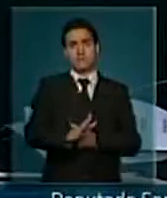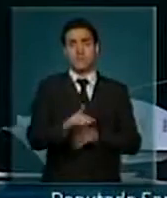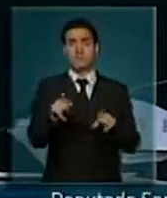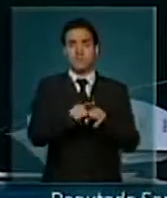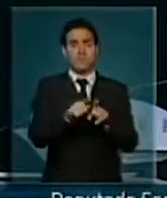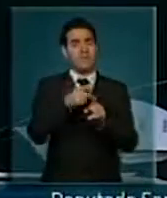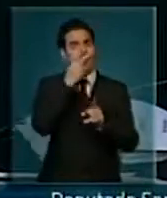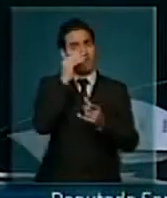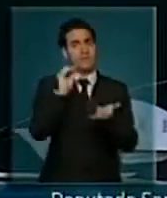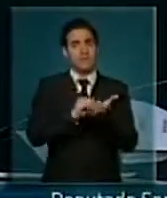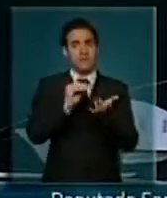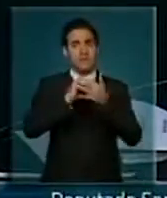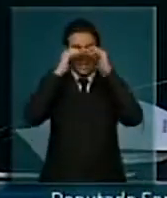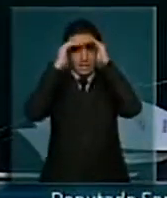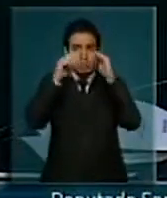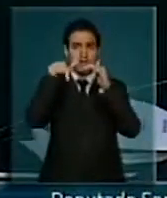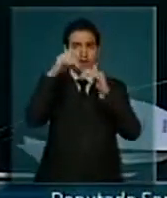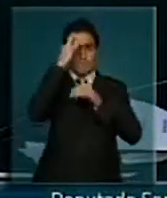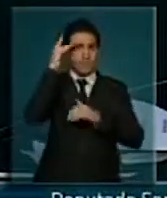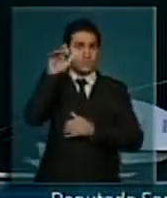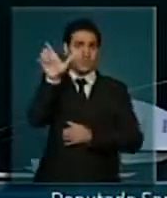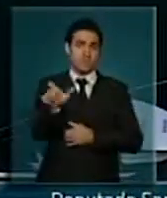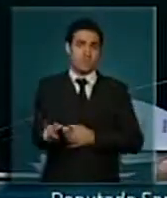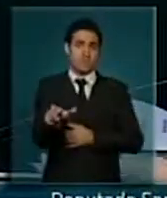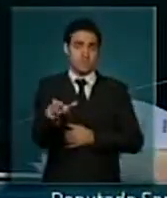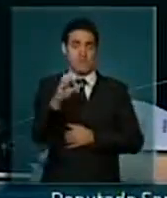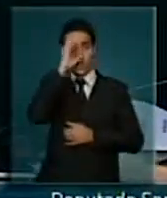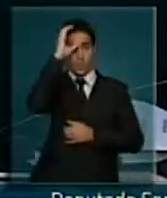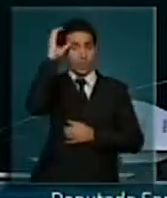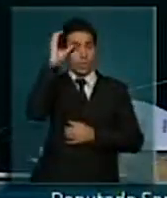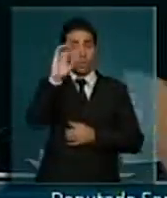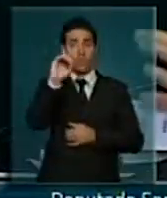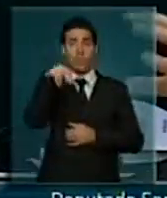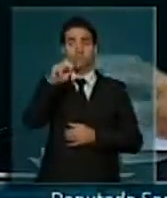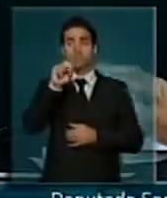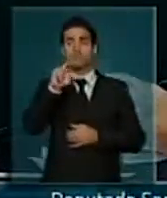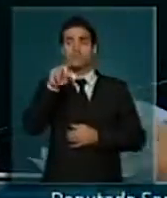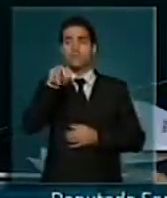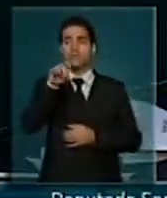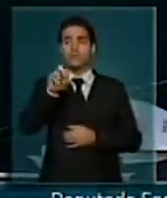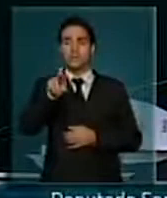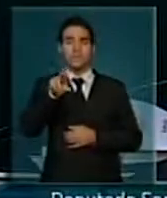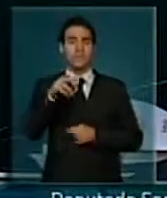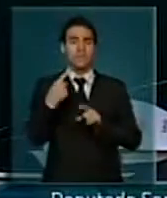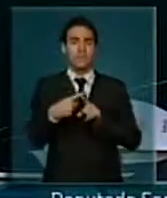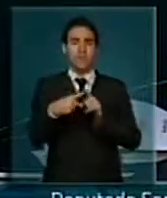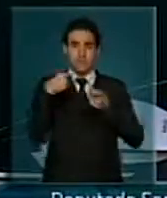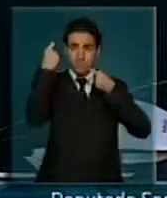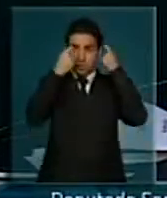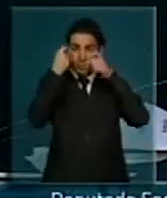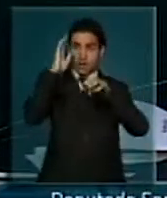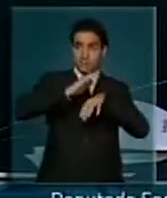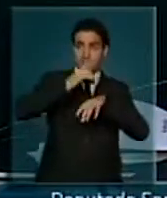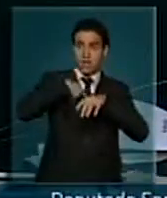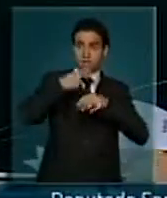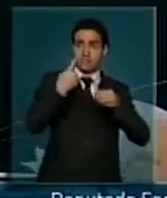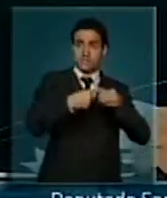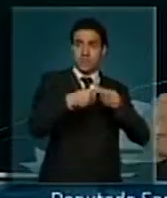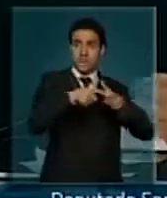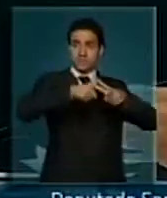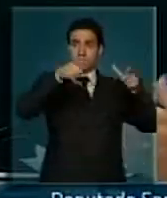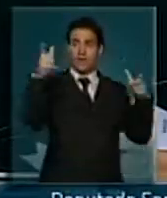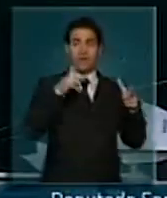desrespeitando os consumidores, fazendo-os reféns e preocupando-se com os grandes centros e